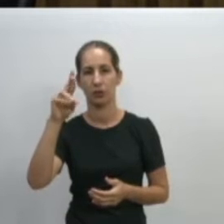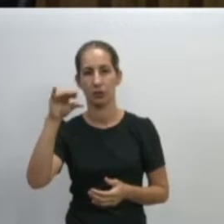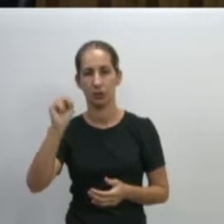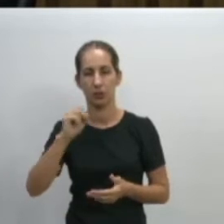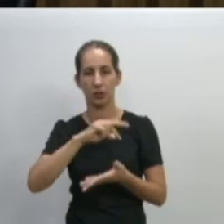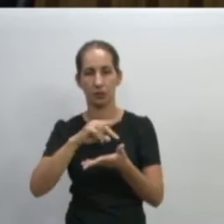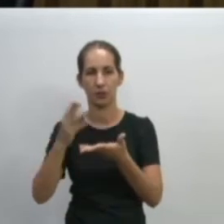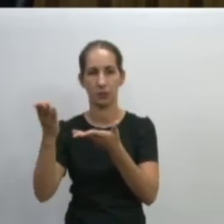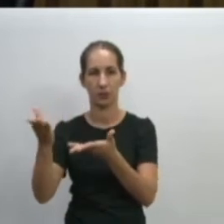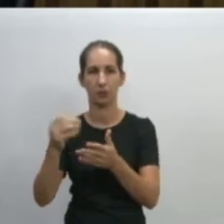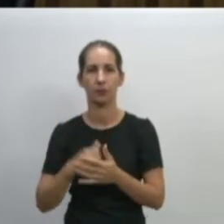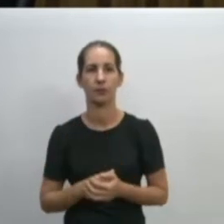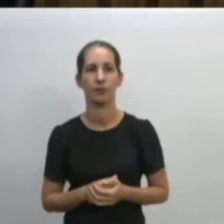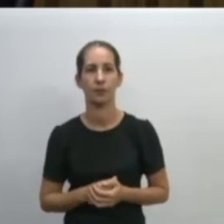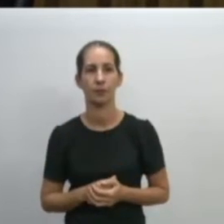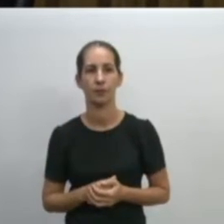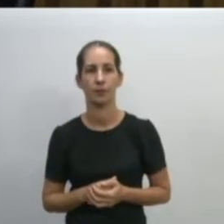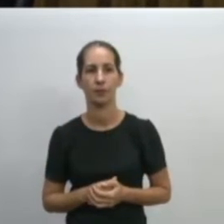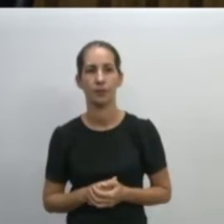e da outras providências.